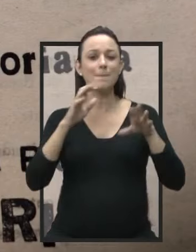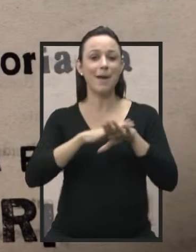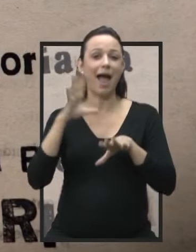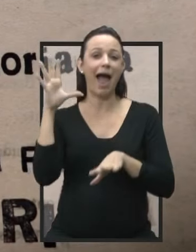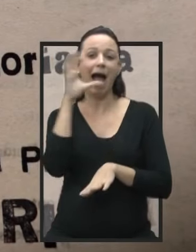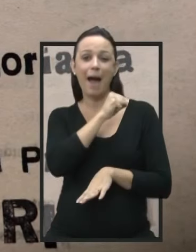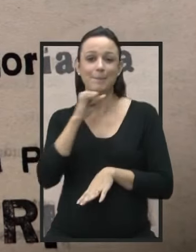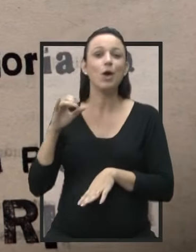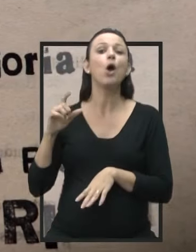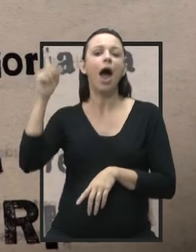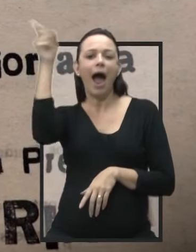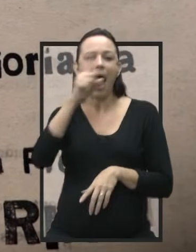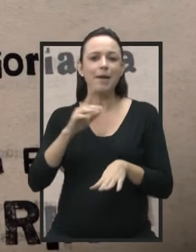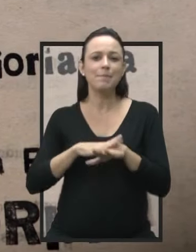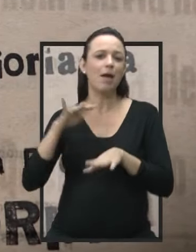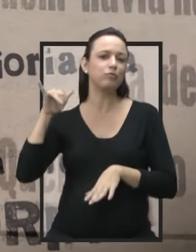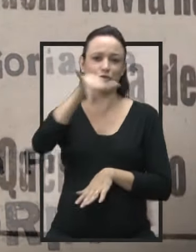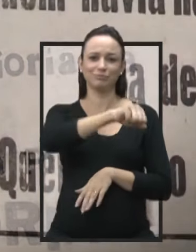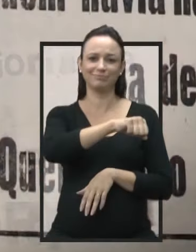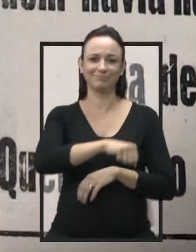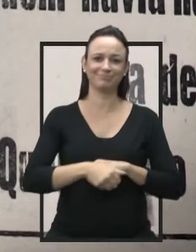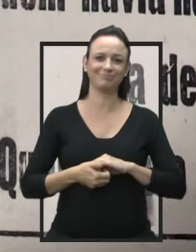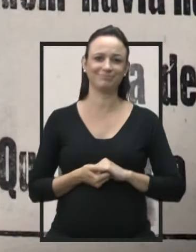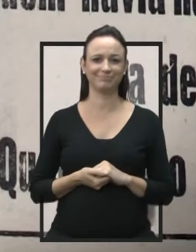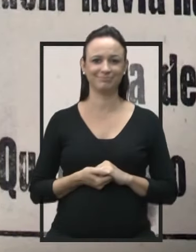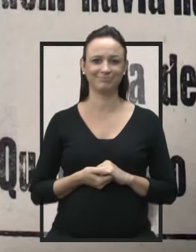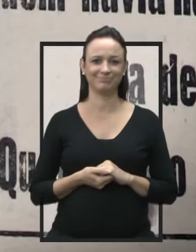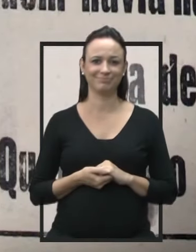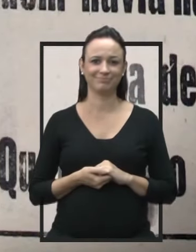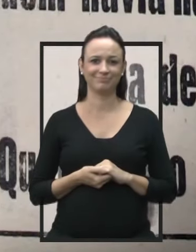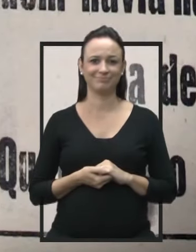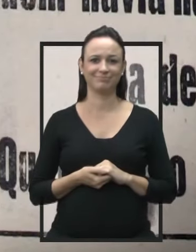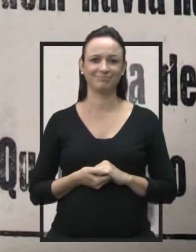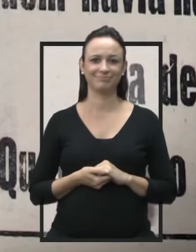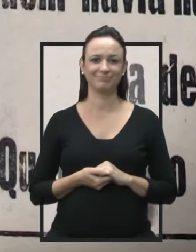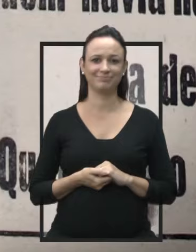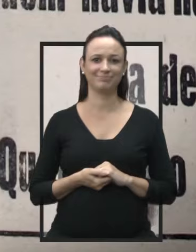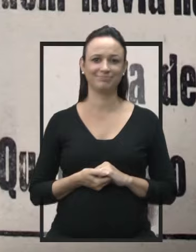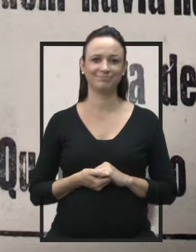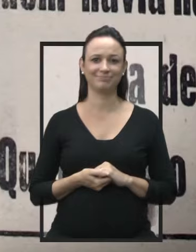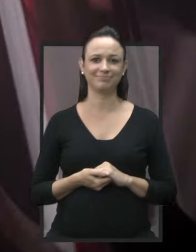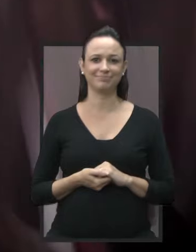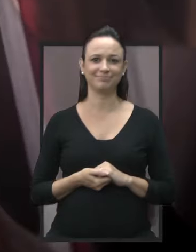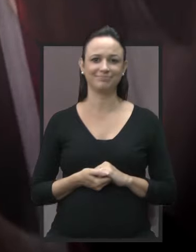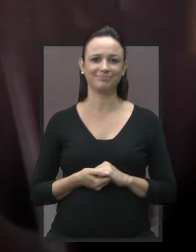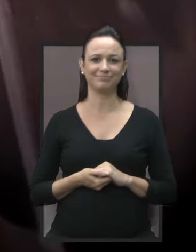mais veloz que o avião a jato.